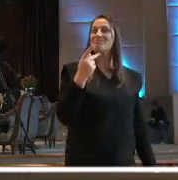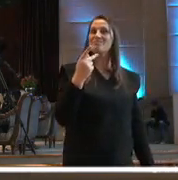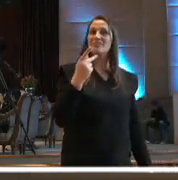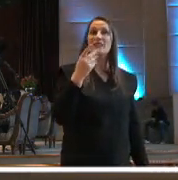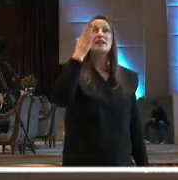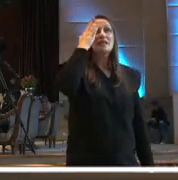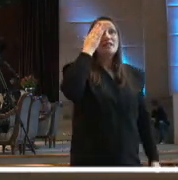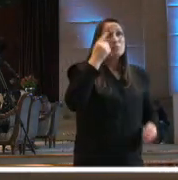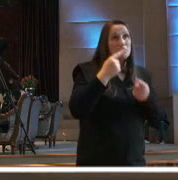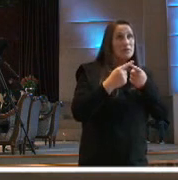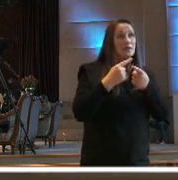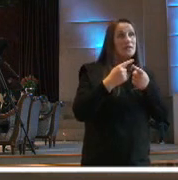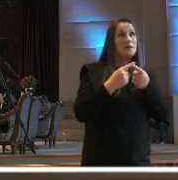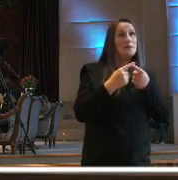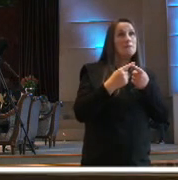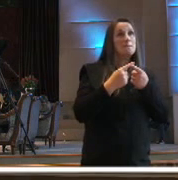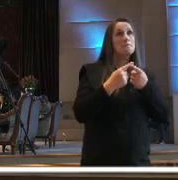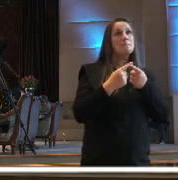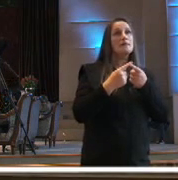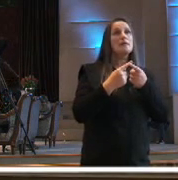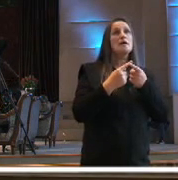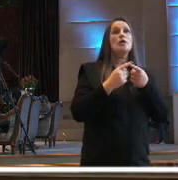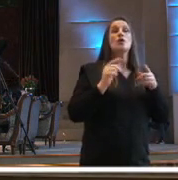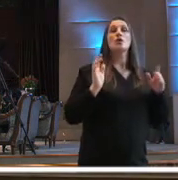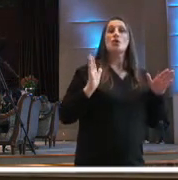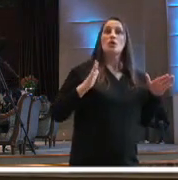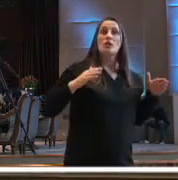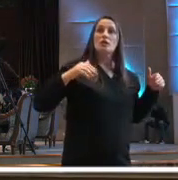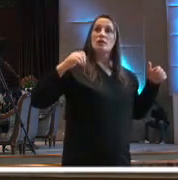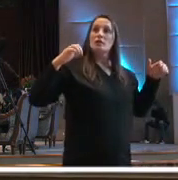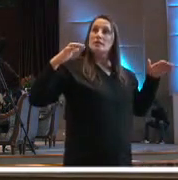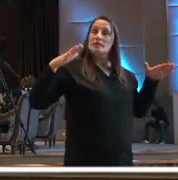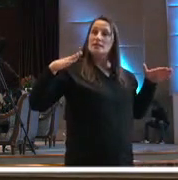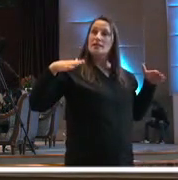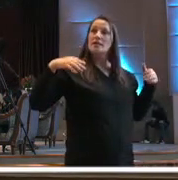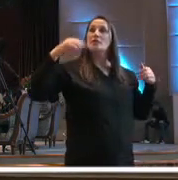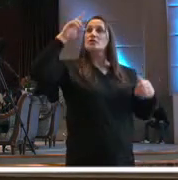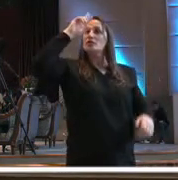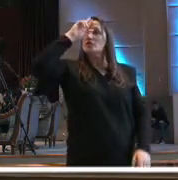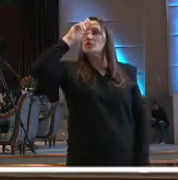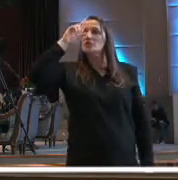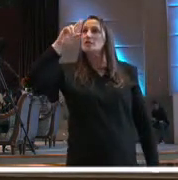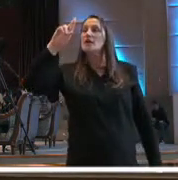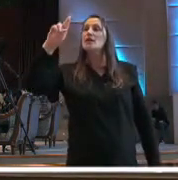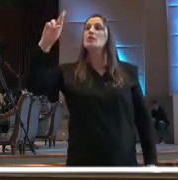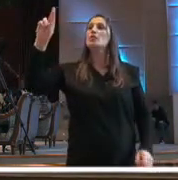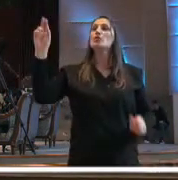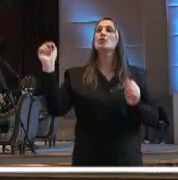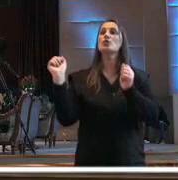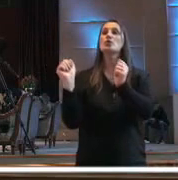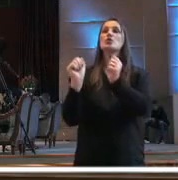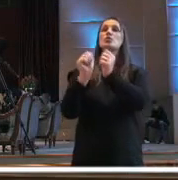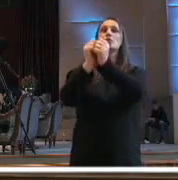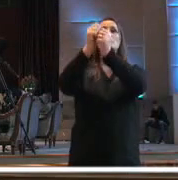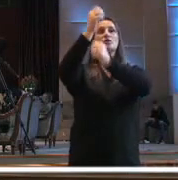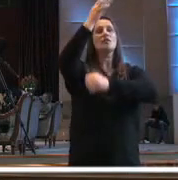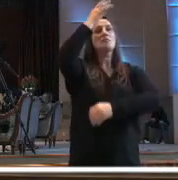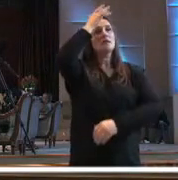Sabe por quê? Porque os anjos do Senhor se acampam ao redor daqueles que os temem,